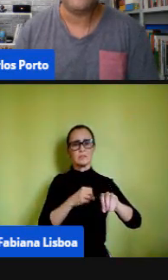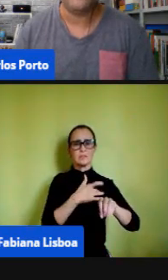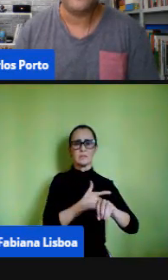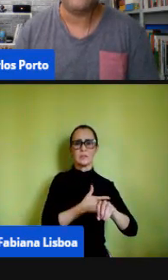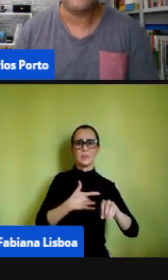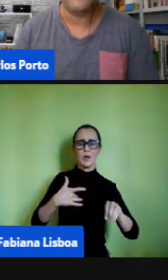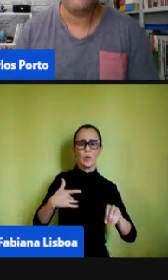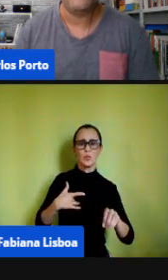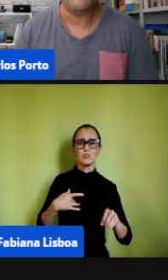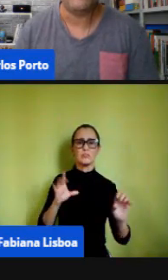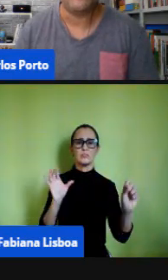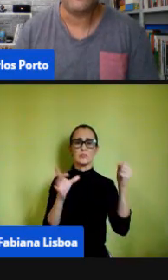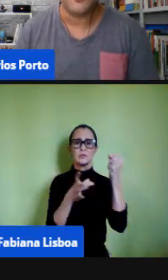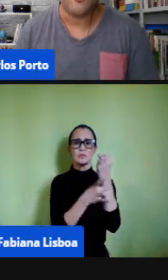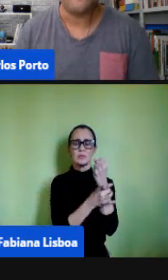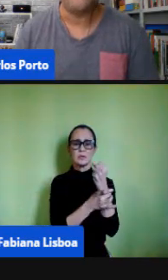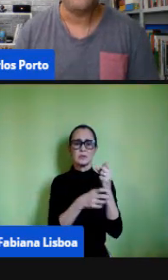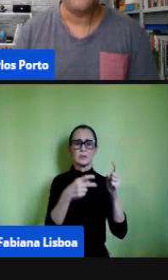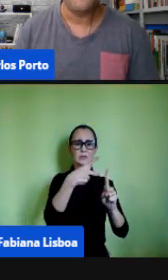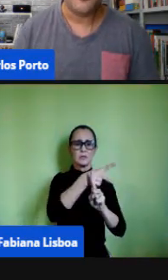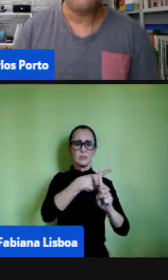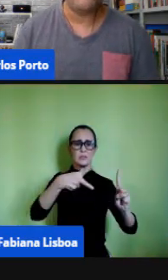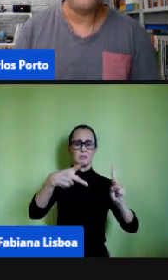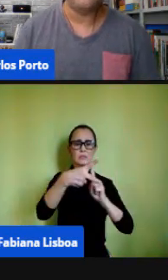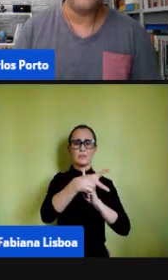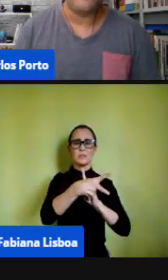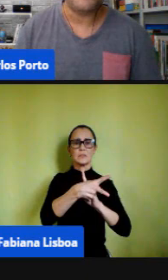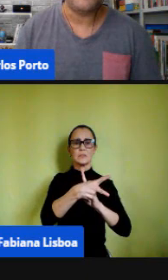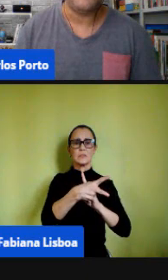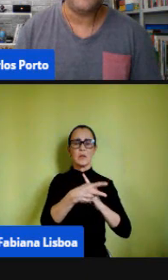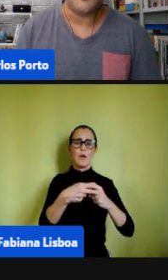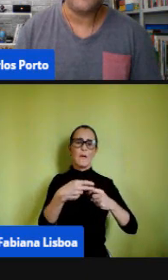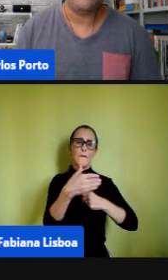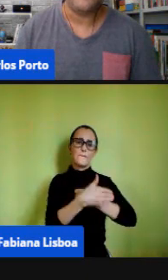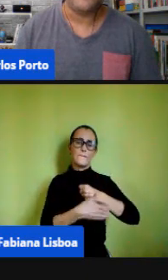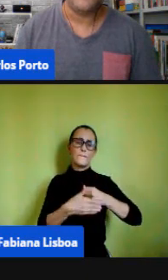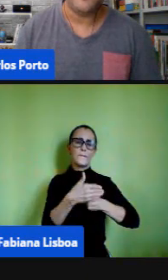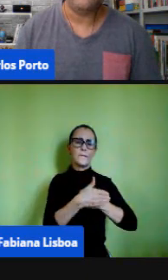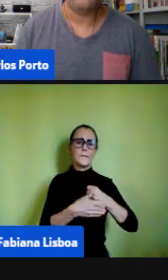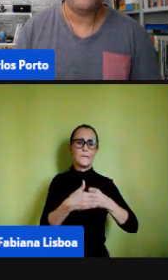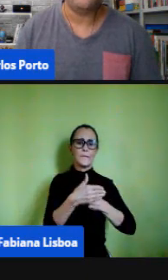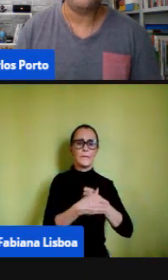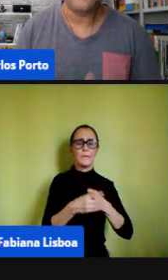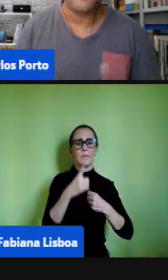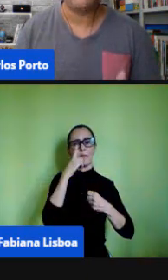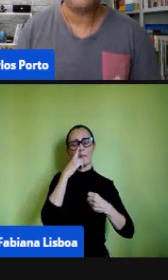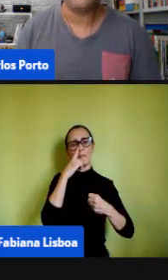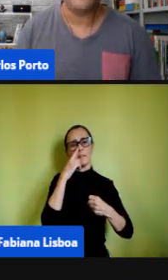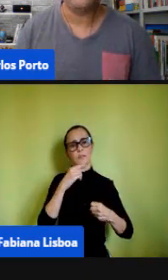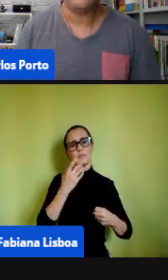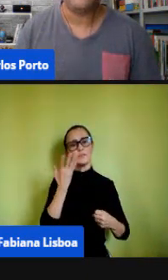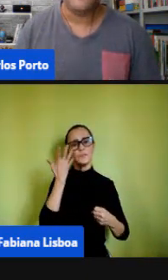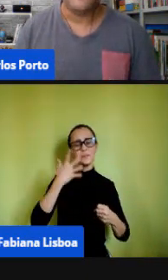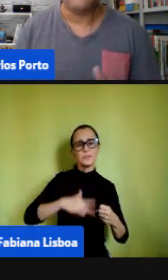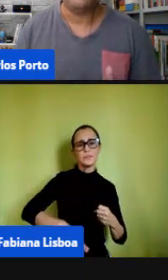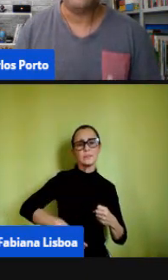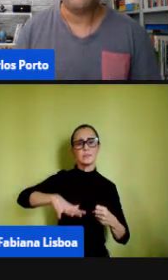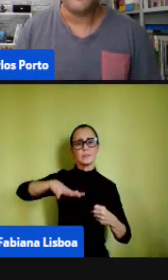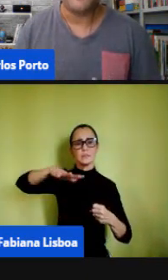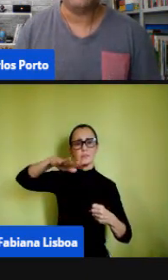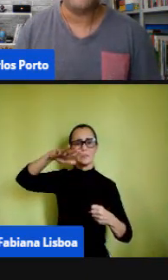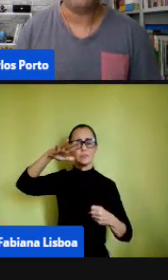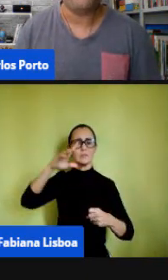lazer, a segurança, a previdência social, a proteção à maternidade e à infância, a assistência